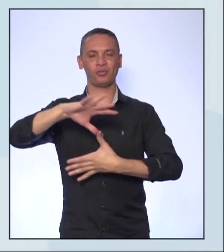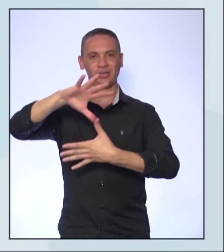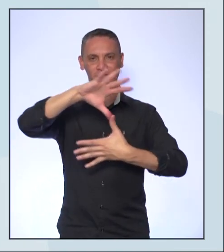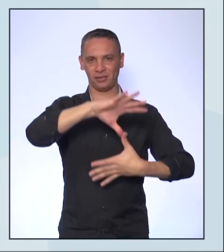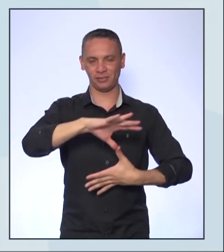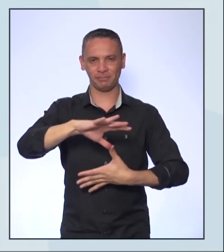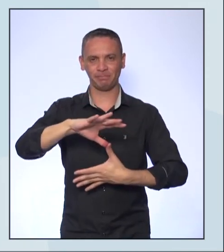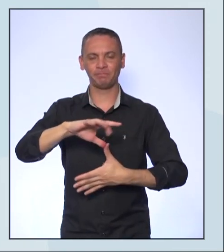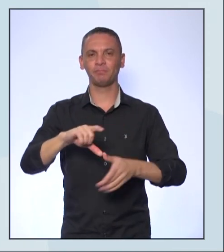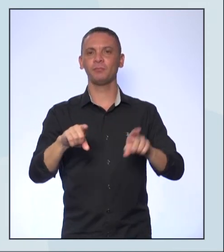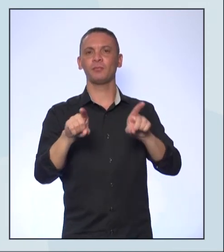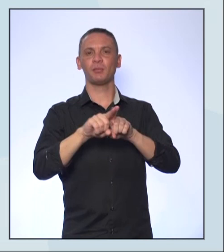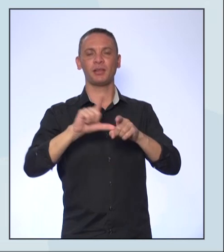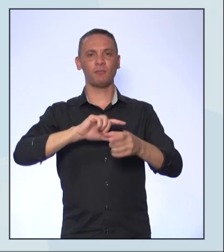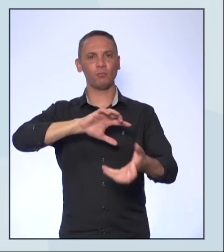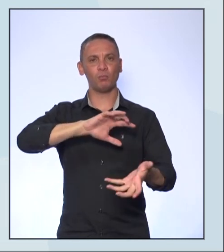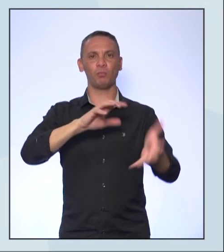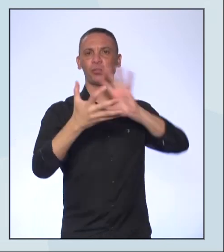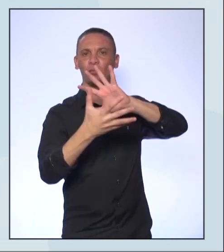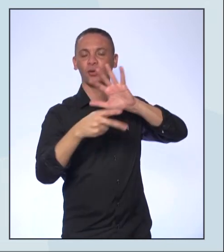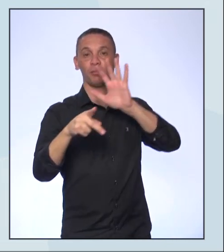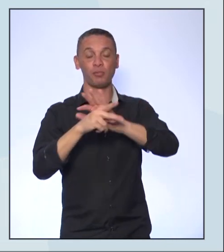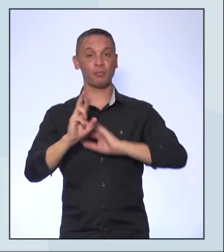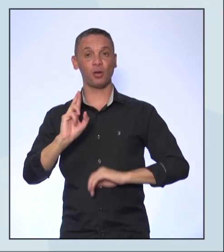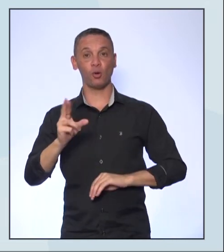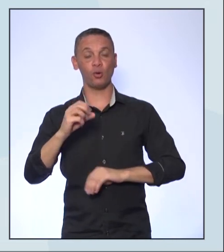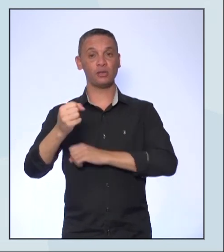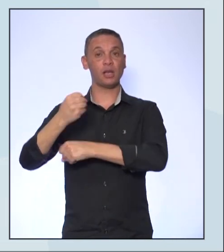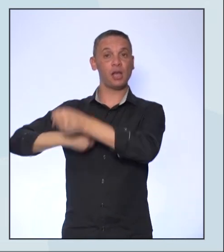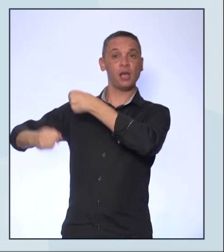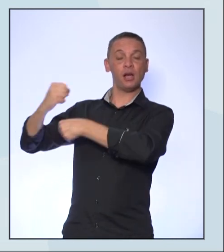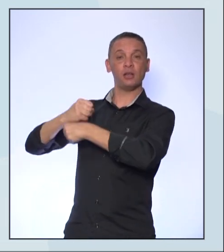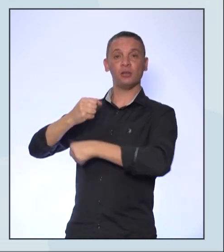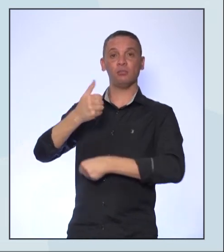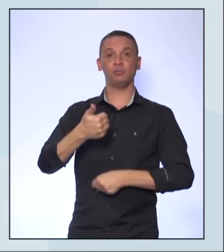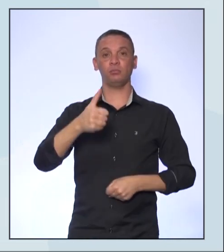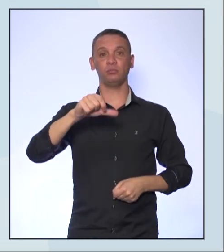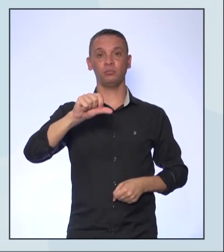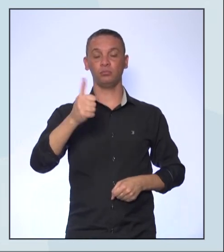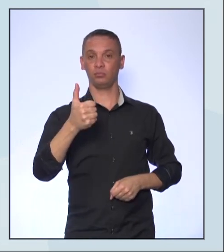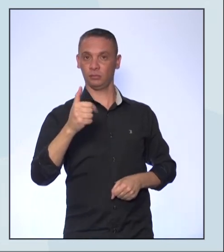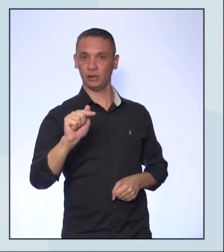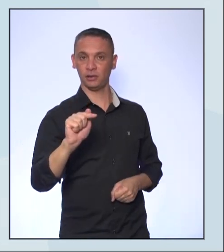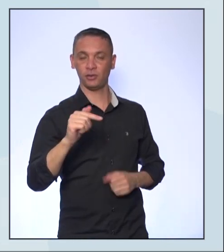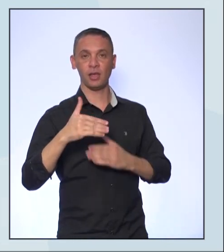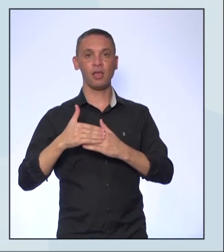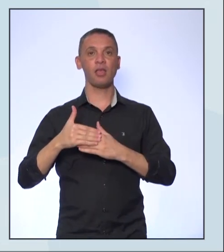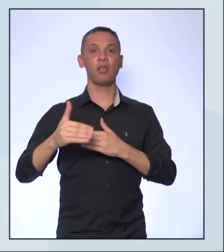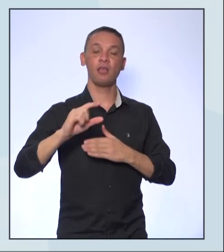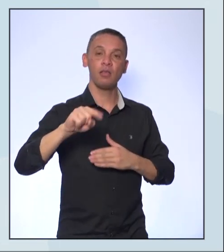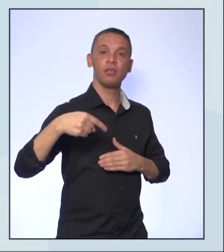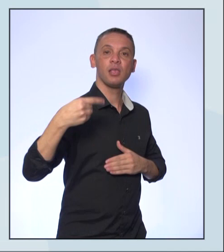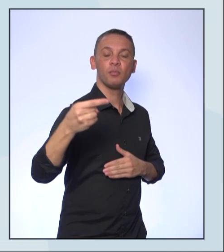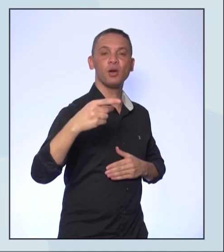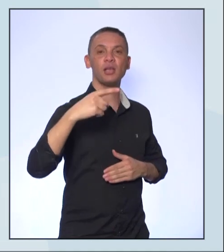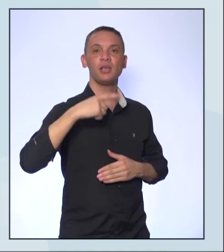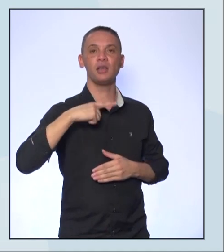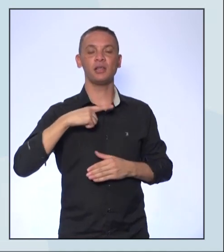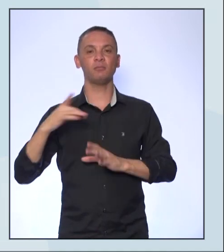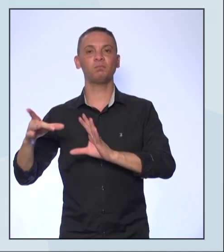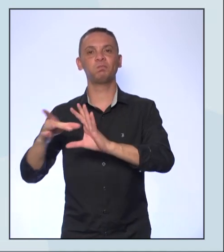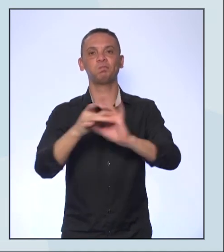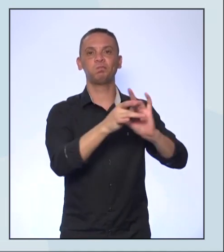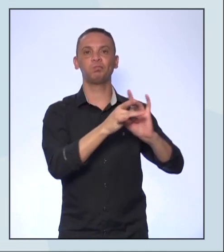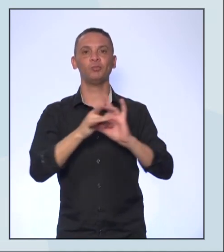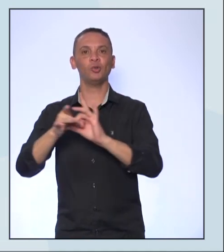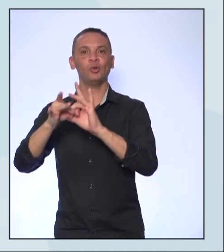a questão da Revolução Russa, que acontece em 1917, e posterior a isso, a questão da unificação das